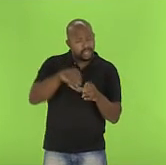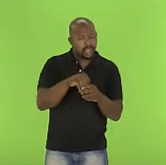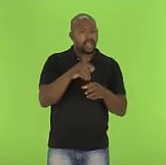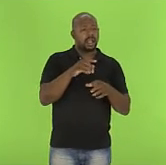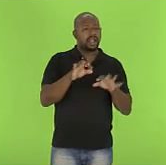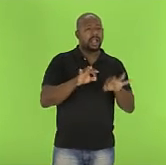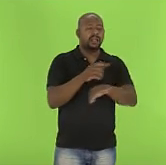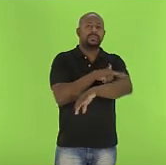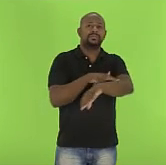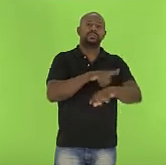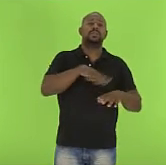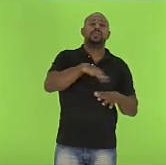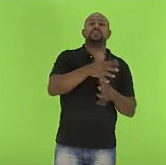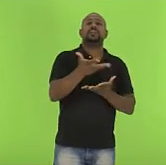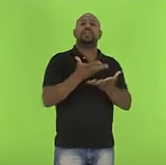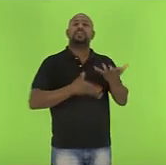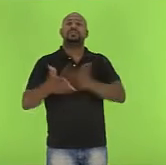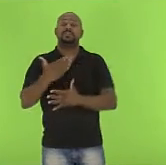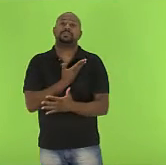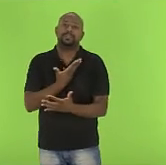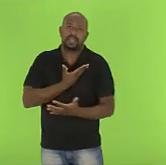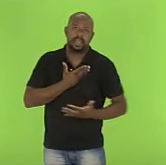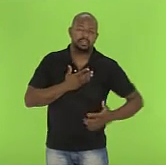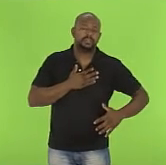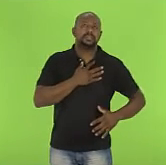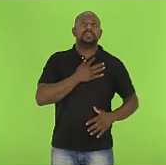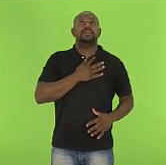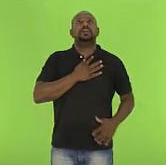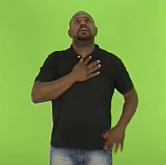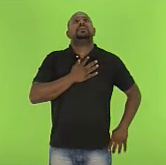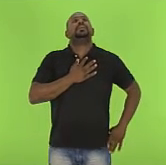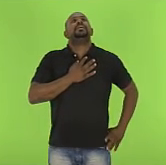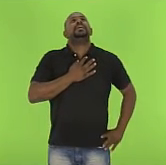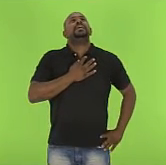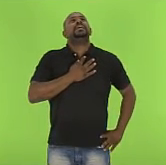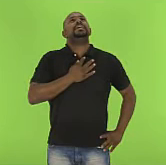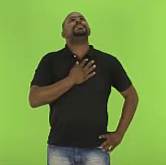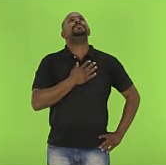um comportamento que mora nas nossas relações de amizade.